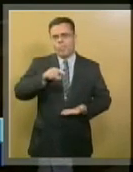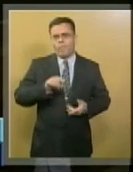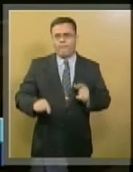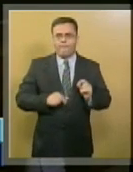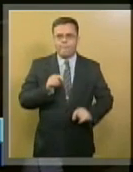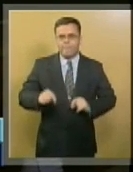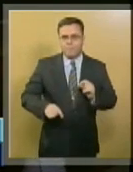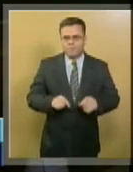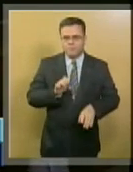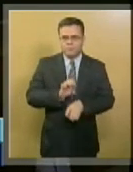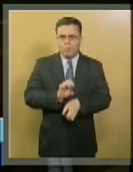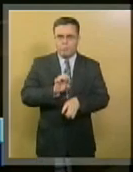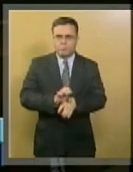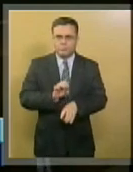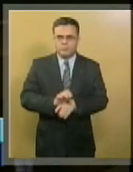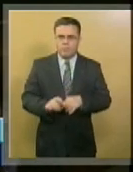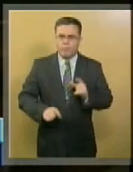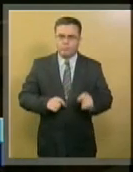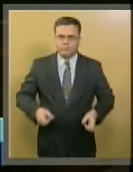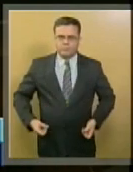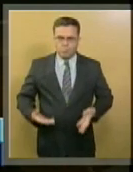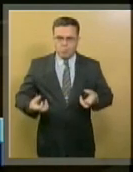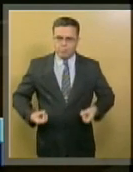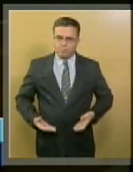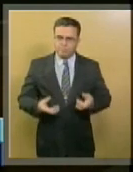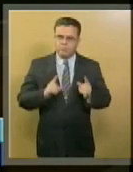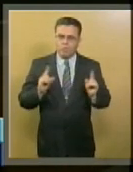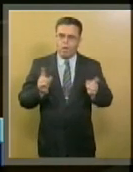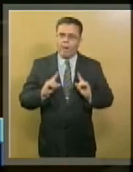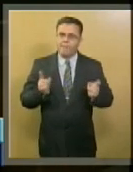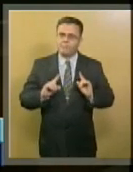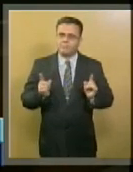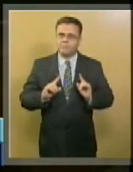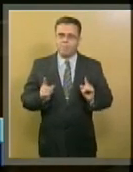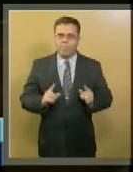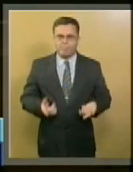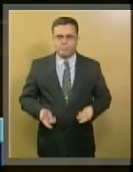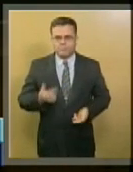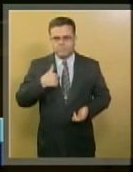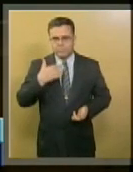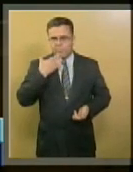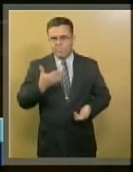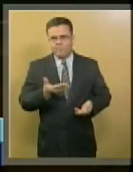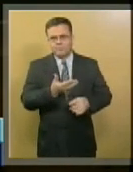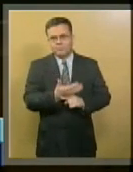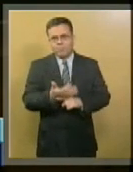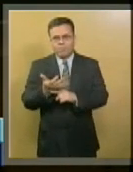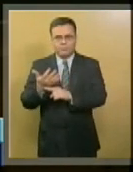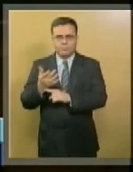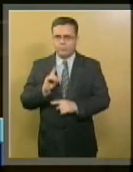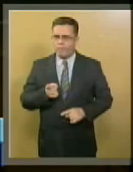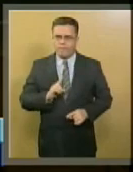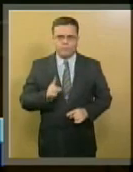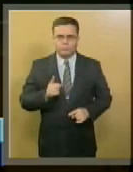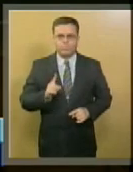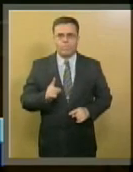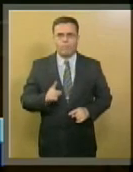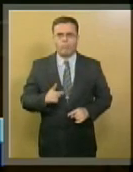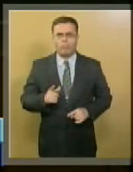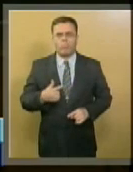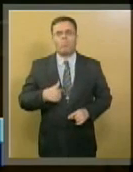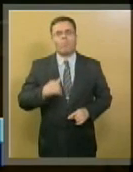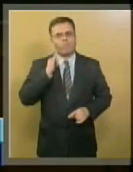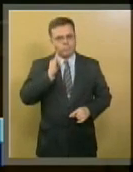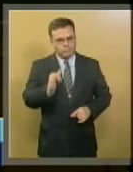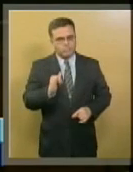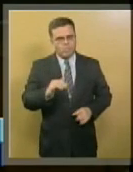Estado e não em despesas. Eu não estou pedindo esmolas para animais, eu estou dizendo que os animais são